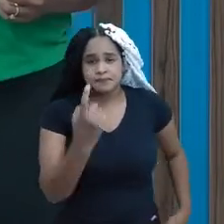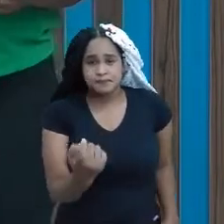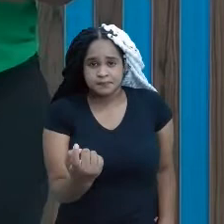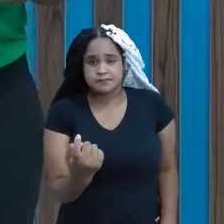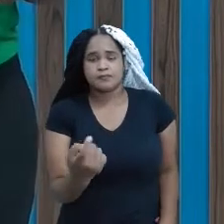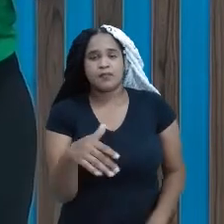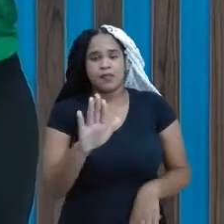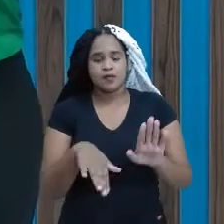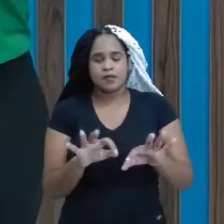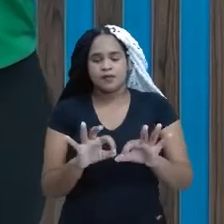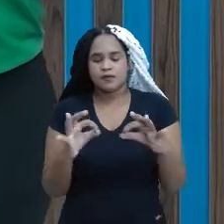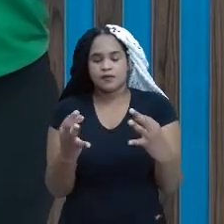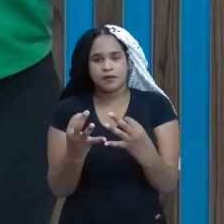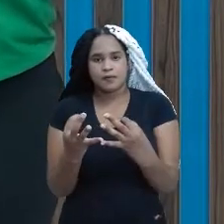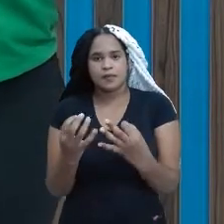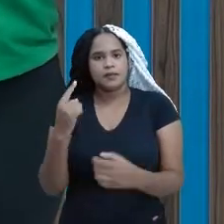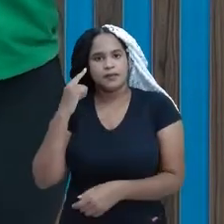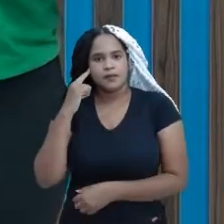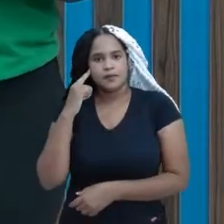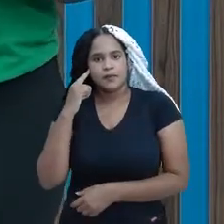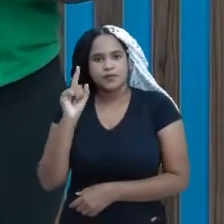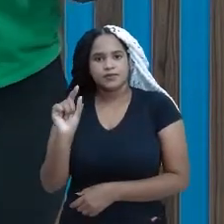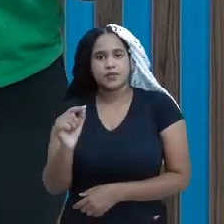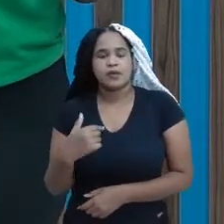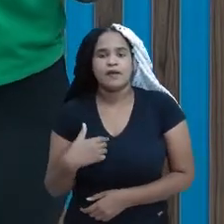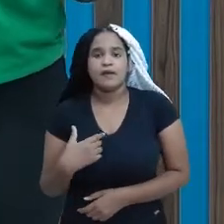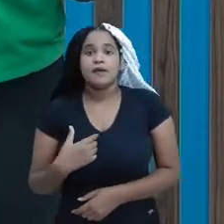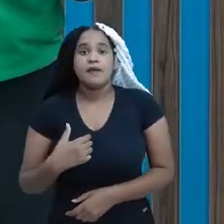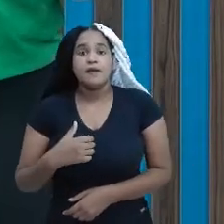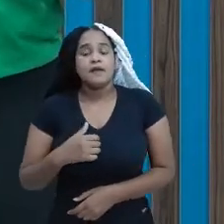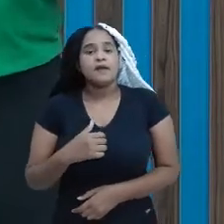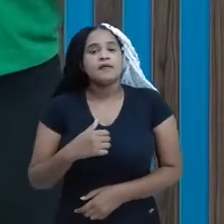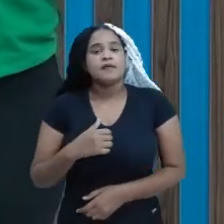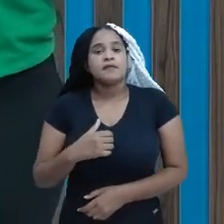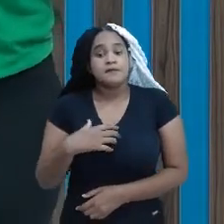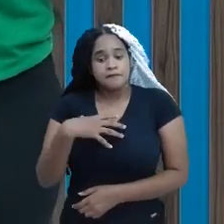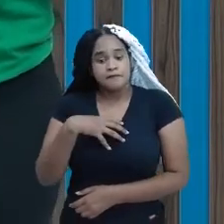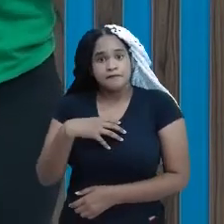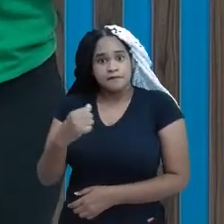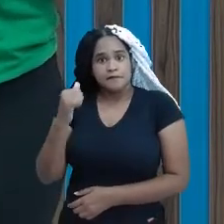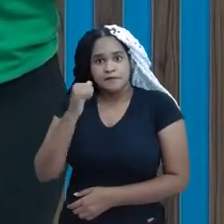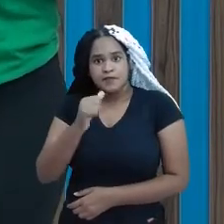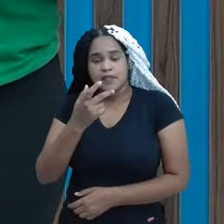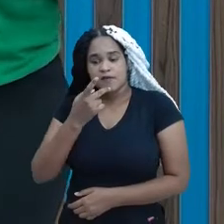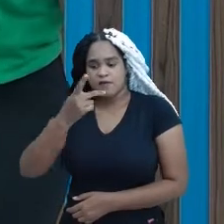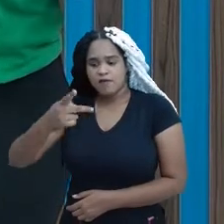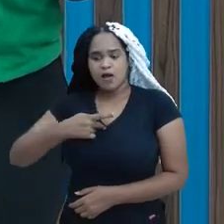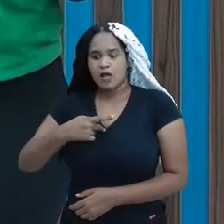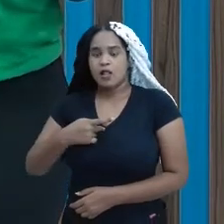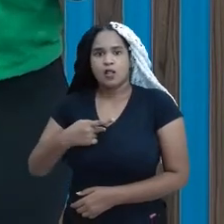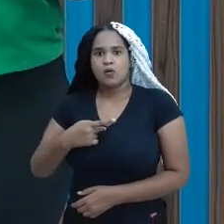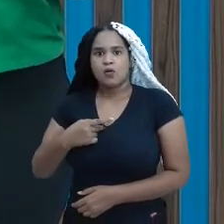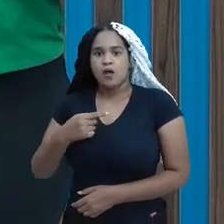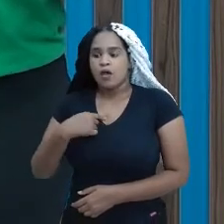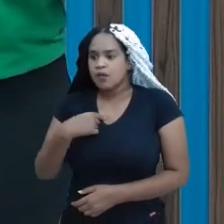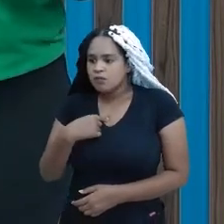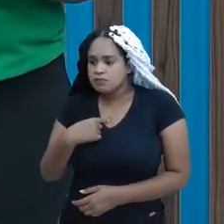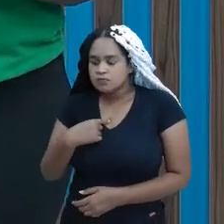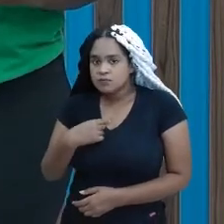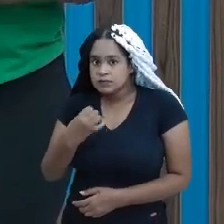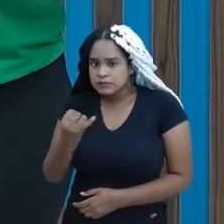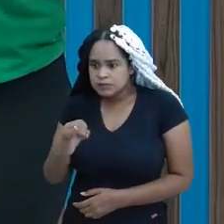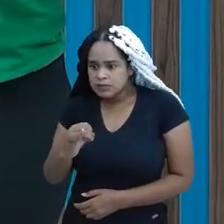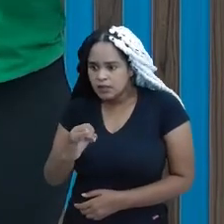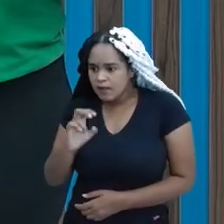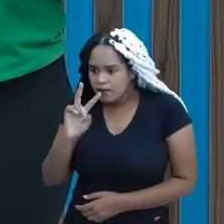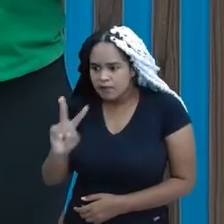famílias colocam, minha filha falou isso em casa, se eu não tivesse escutado, eu não iria acreditar. Começa a